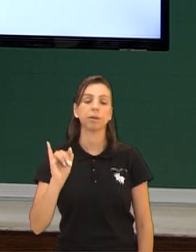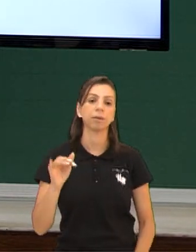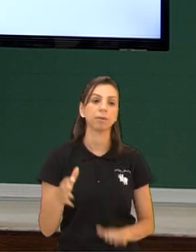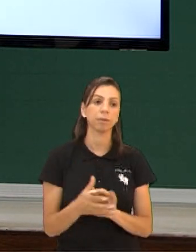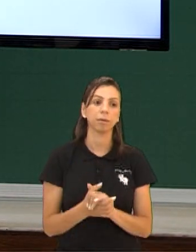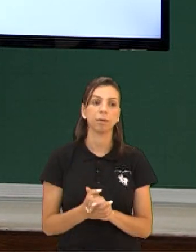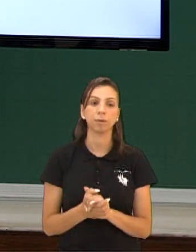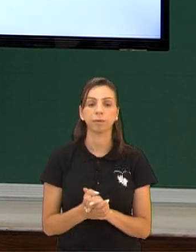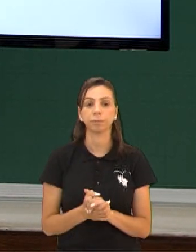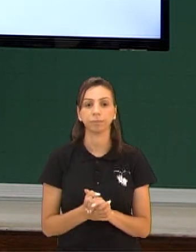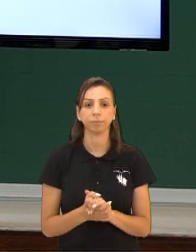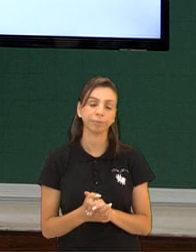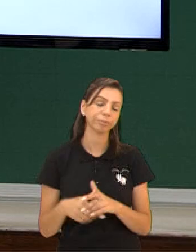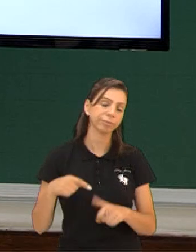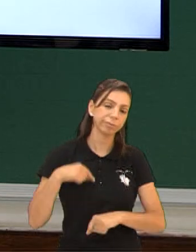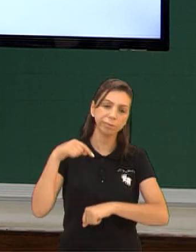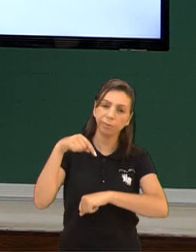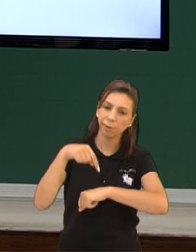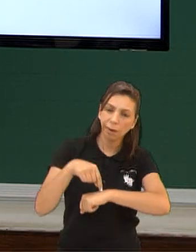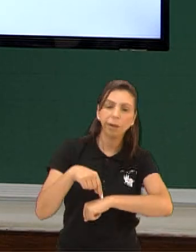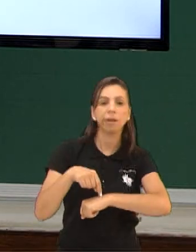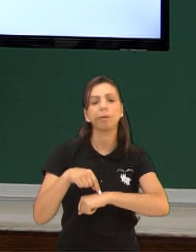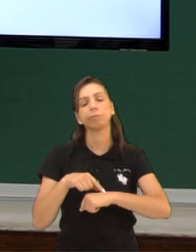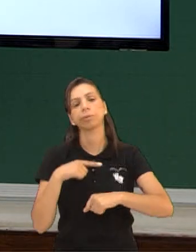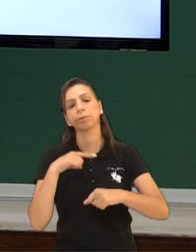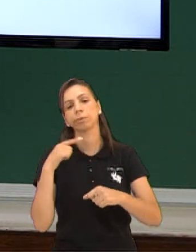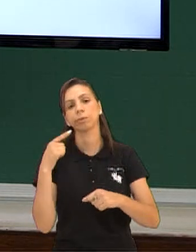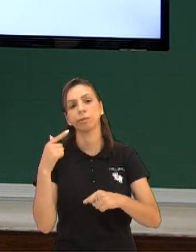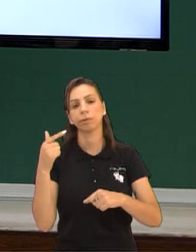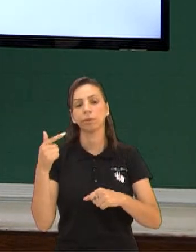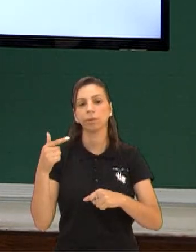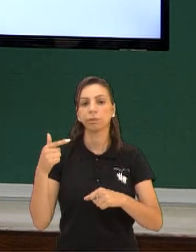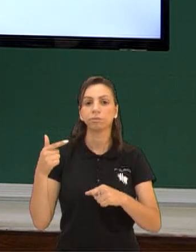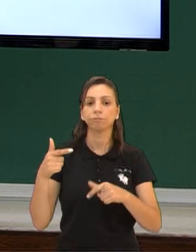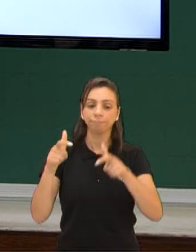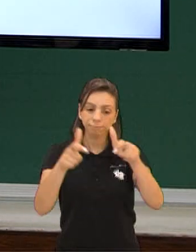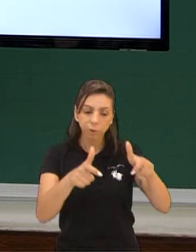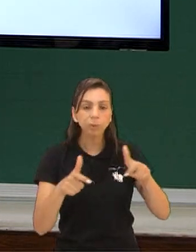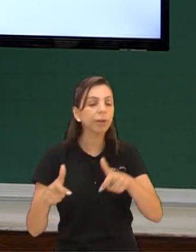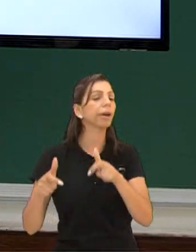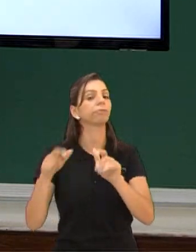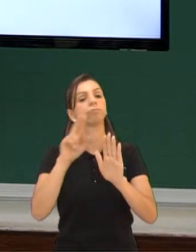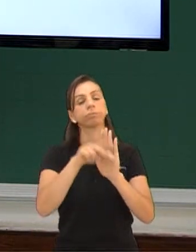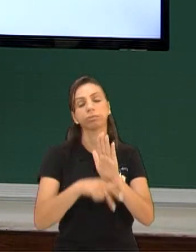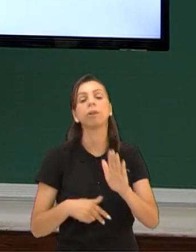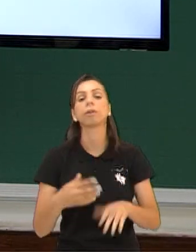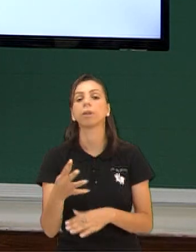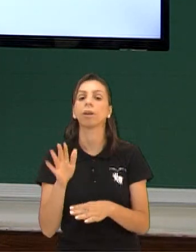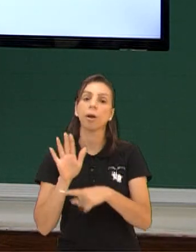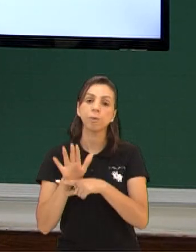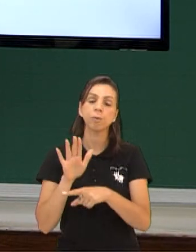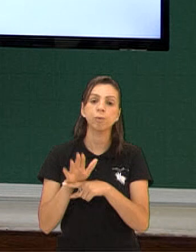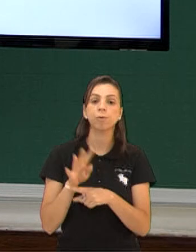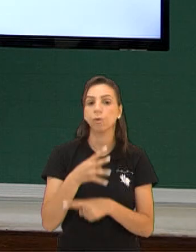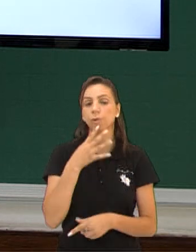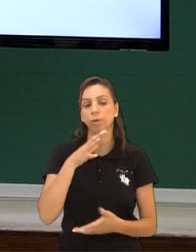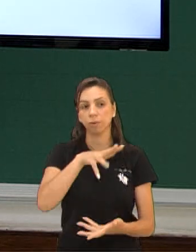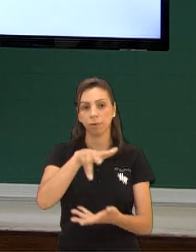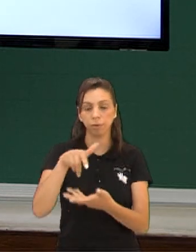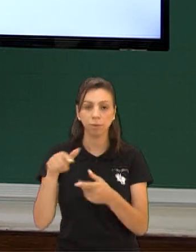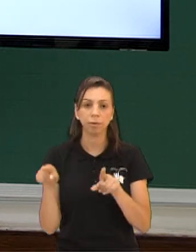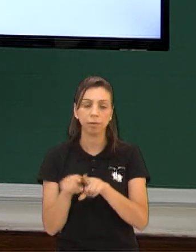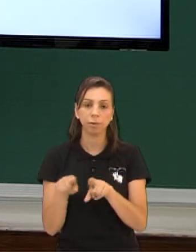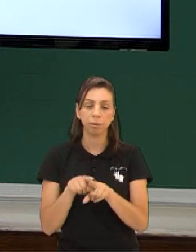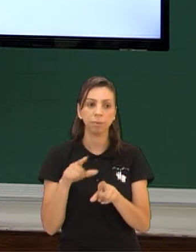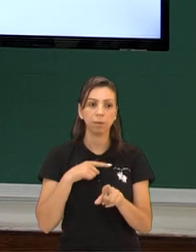aí temos espaço, tempo, realidade, unidade, enfim, tudo aquilo que nos ajuda a conhecer o mundo. Lembrando que categorias a